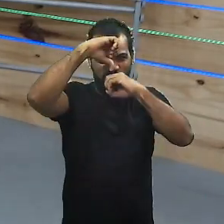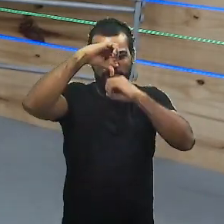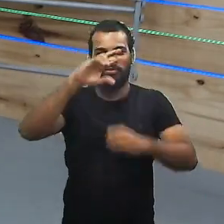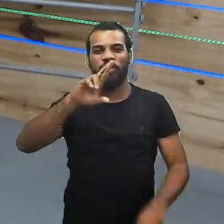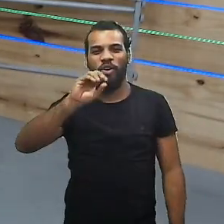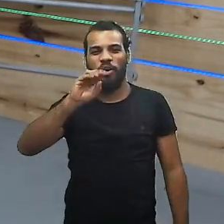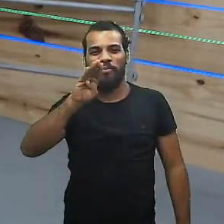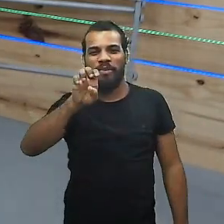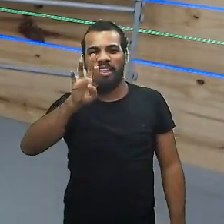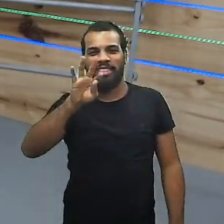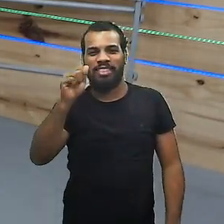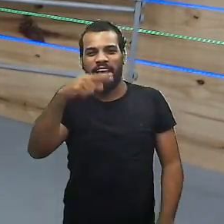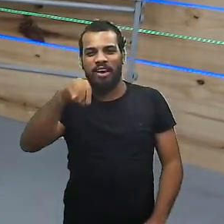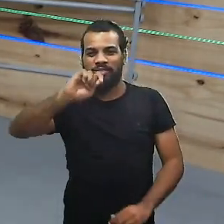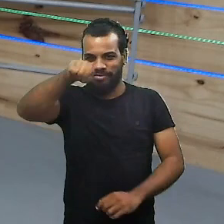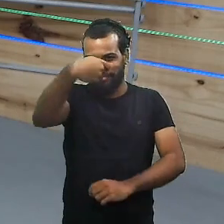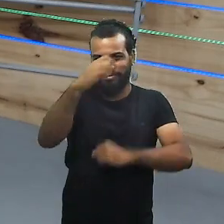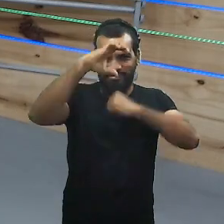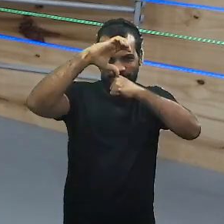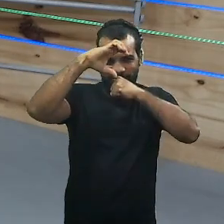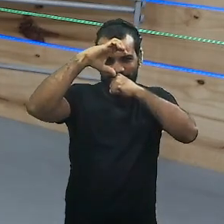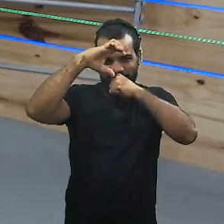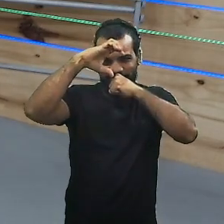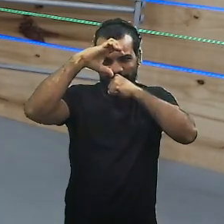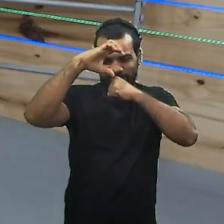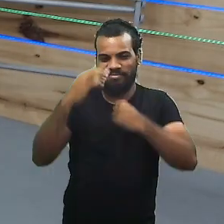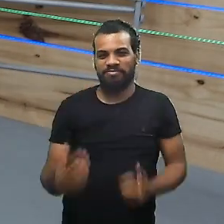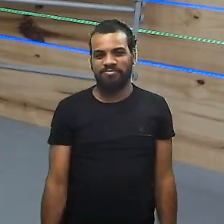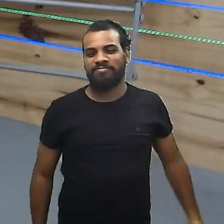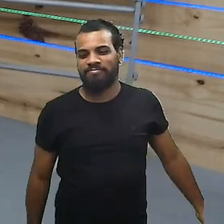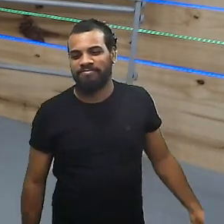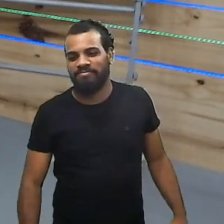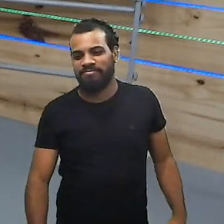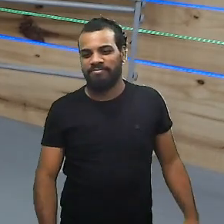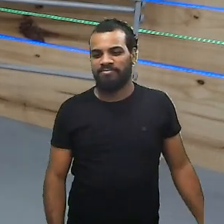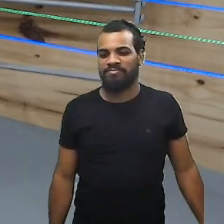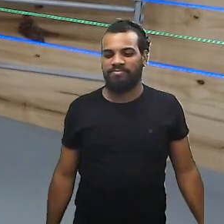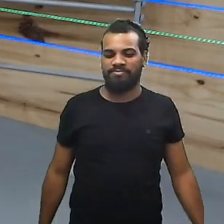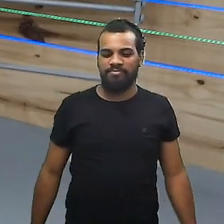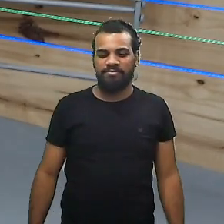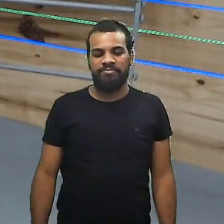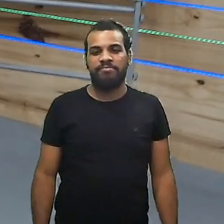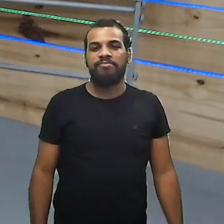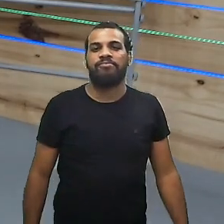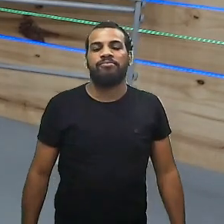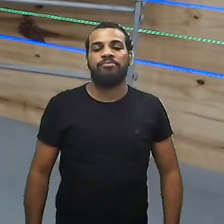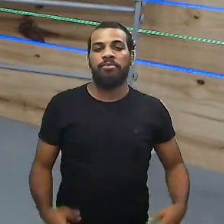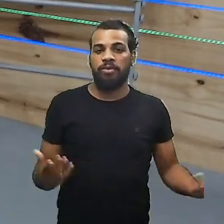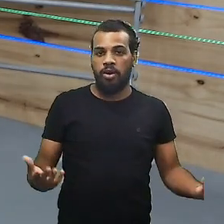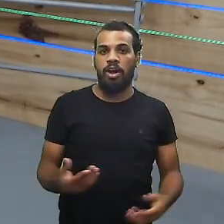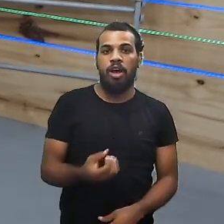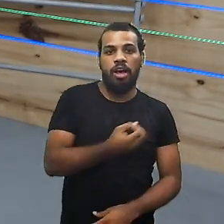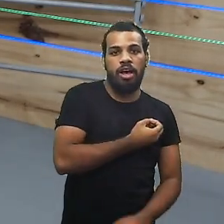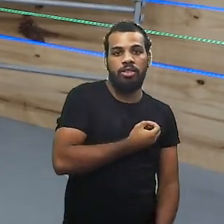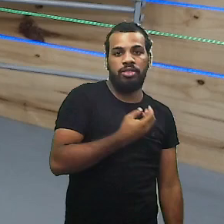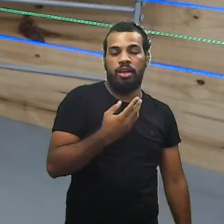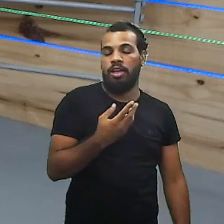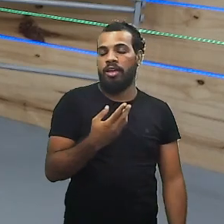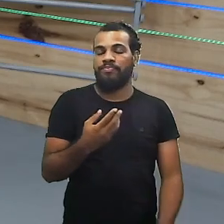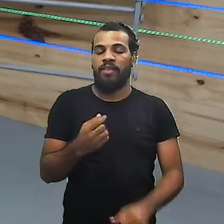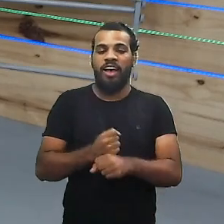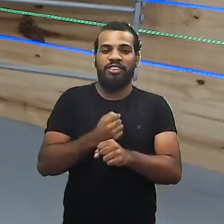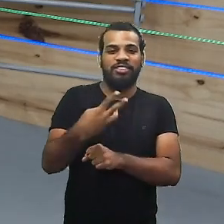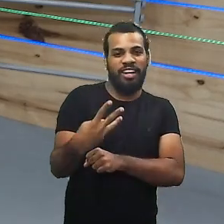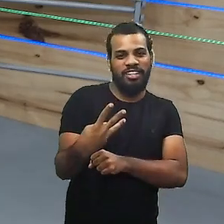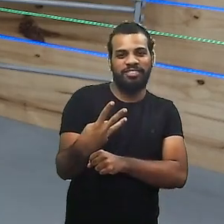Robertão, galera, que está aqui no terceiro ano do EducaPE conosco. EducaPE ano 3. E você, fera do